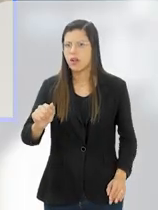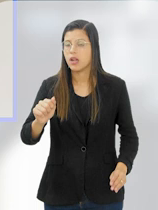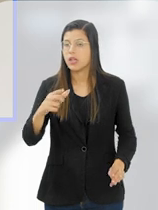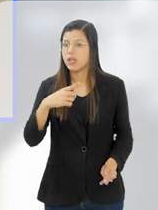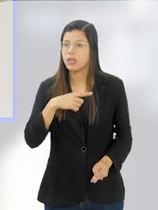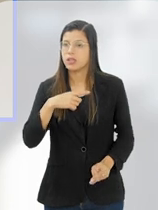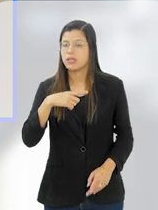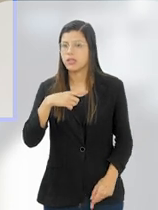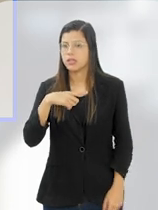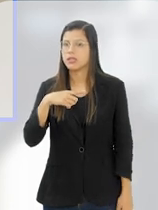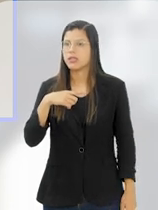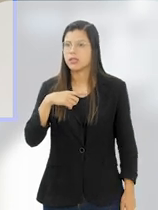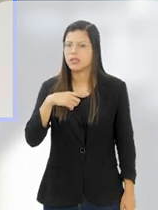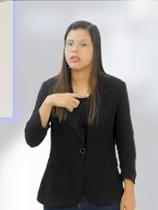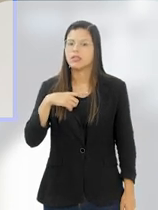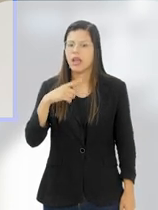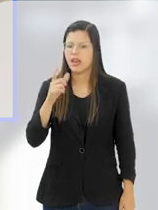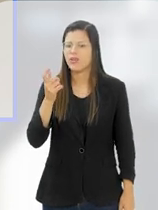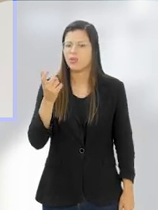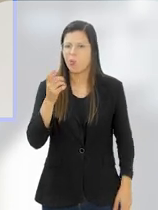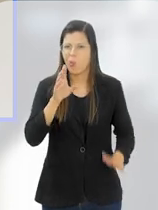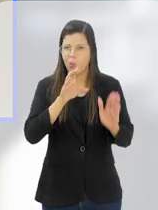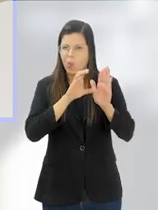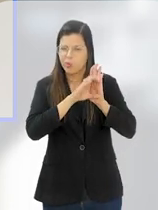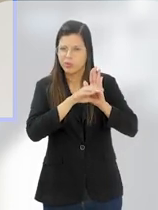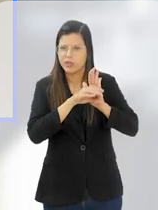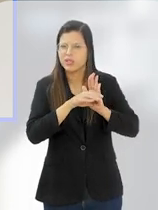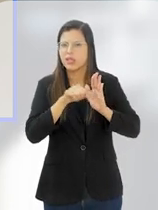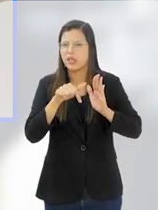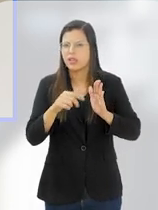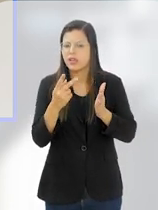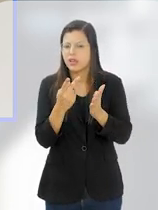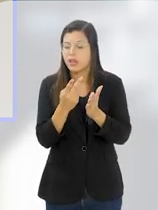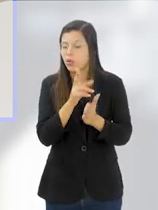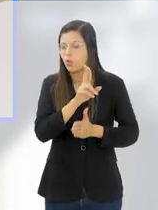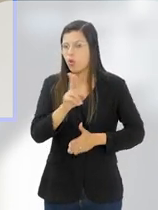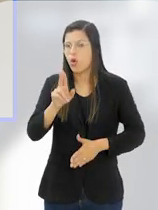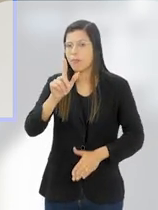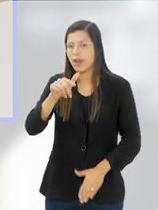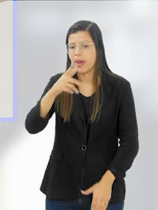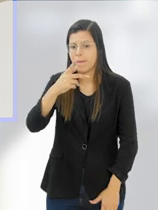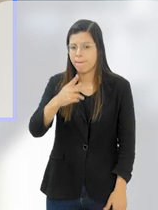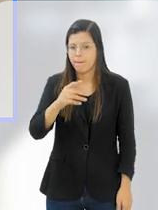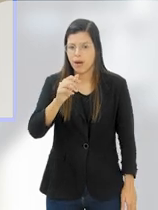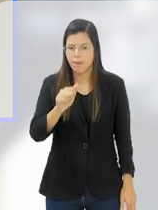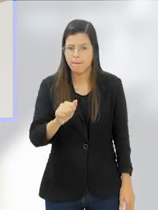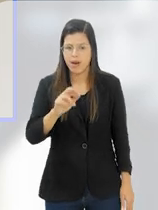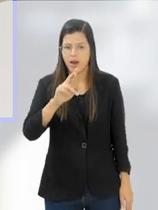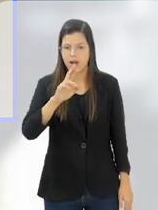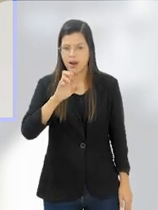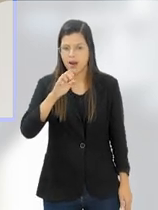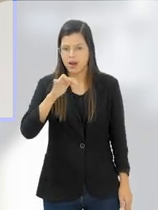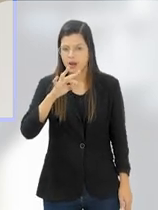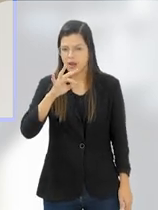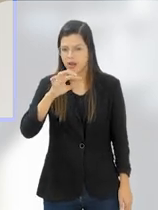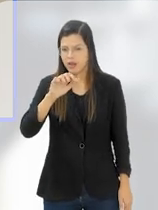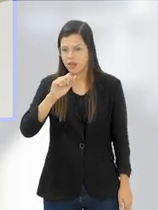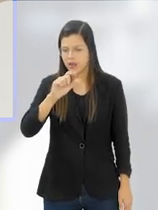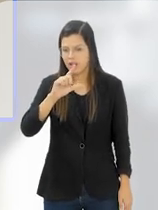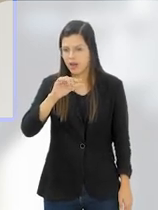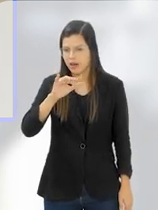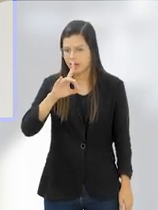Existe até uma categoria para esse tipo de situação que chama parentalidade distraída, em inglês